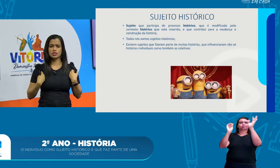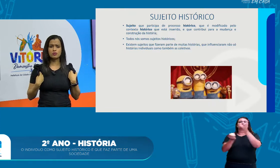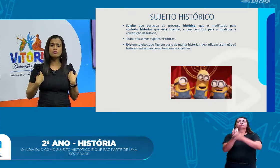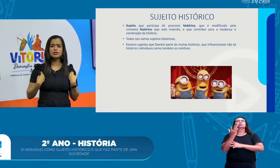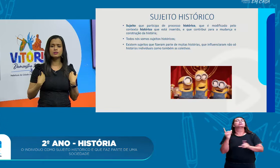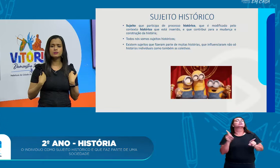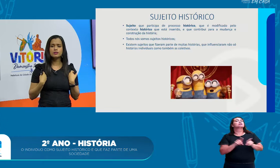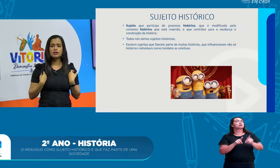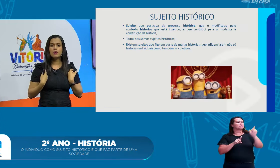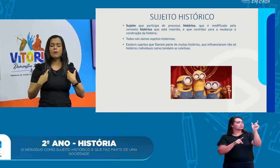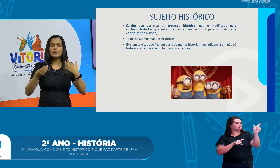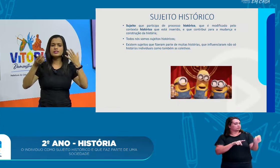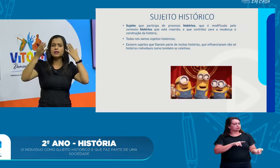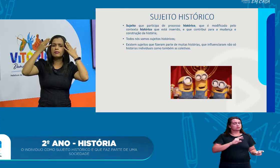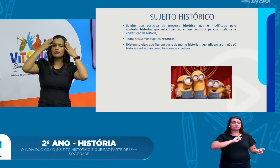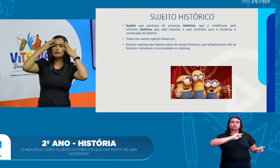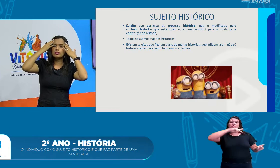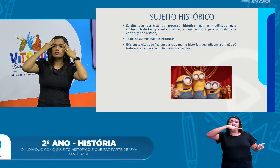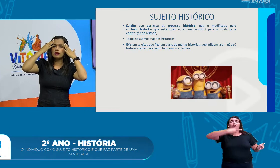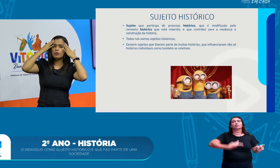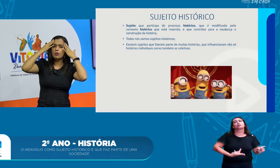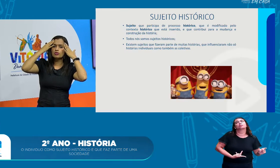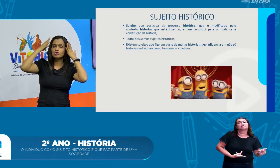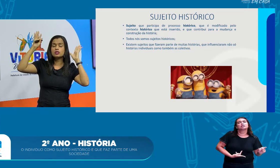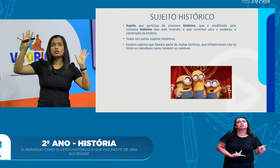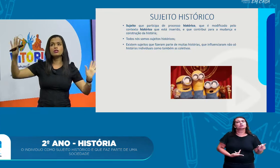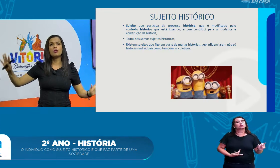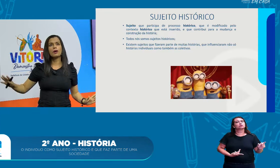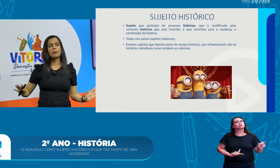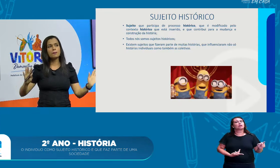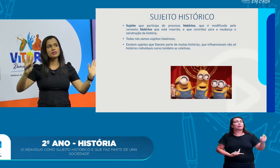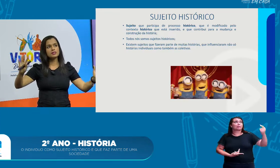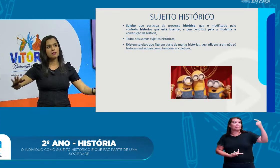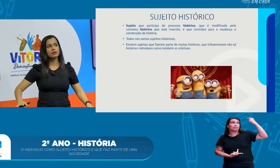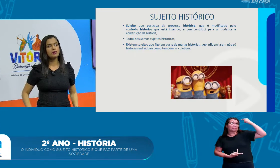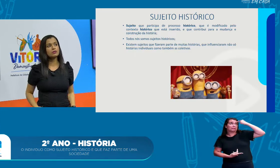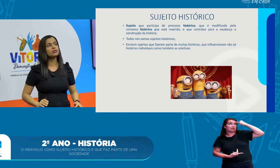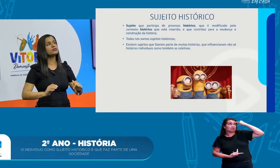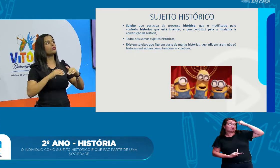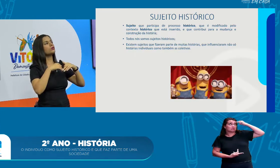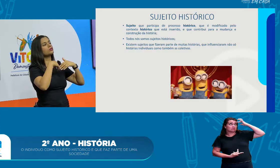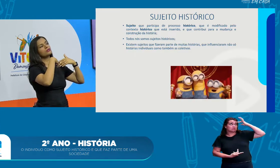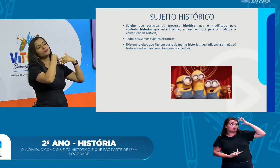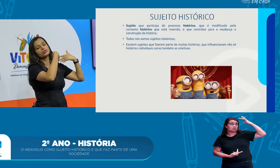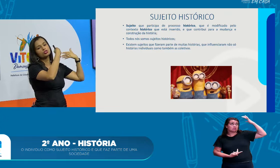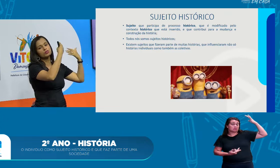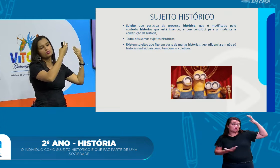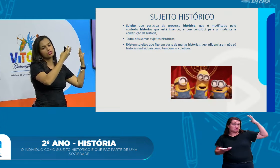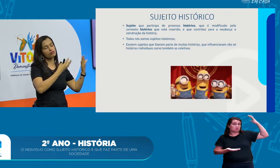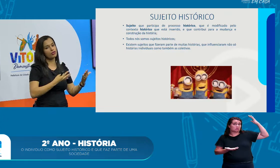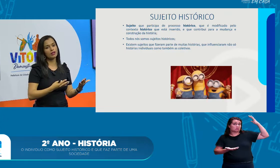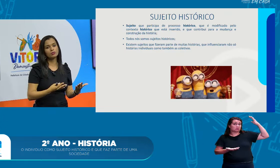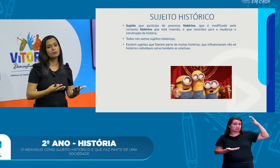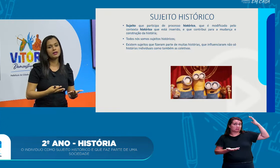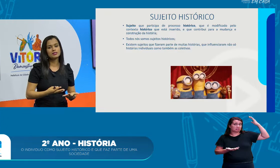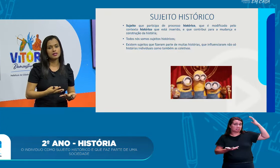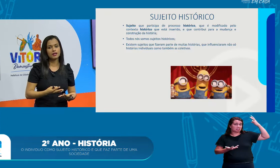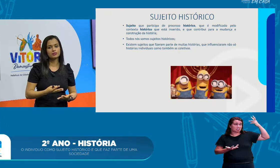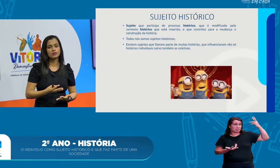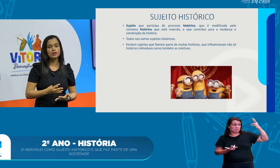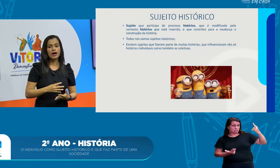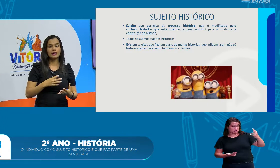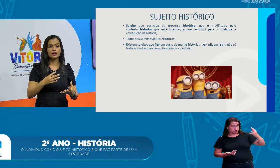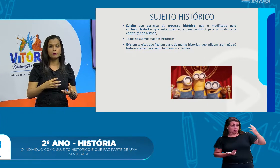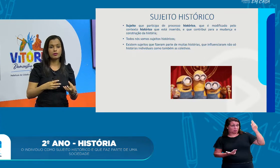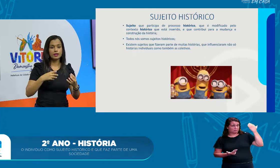coisa é o ser humano. O pensamento que eu tenho hoje não é um pensamento que muitas pessoas tiveram no